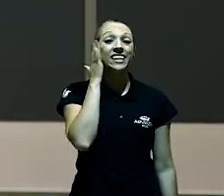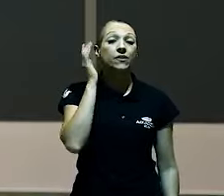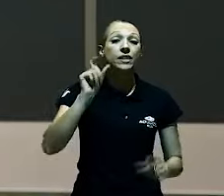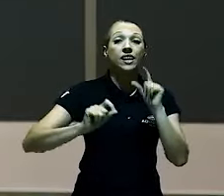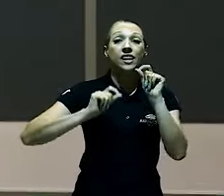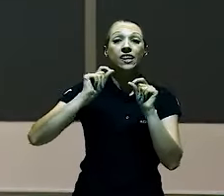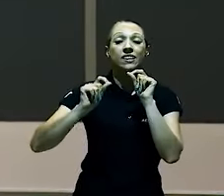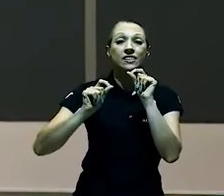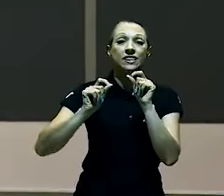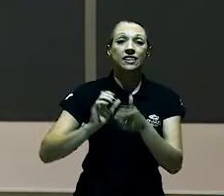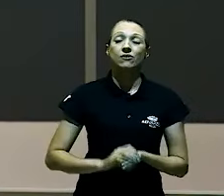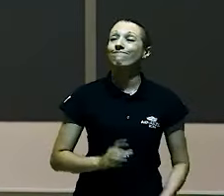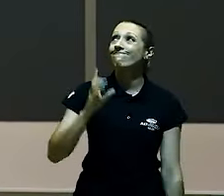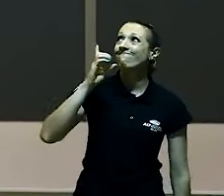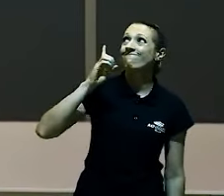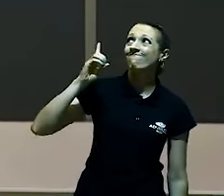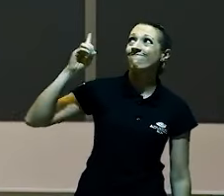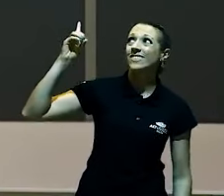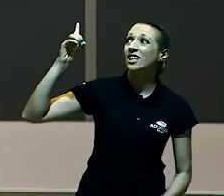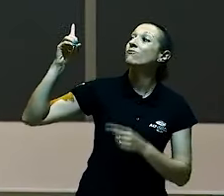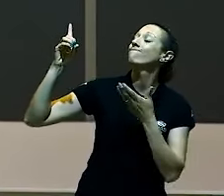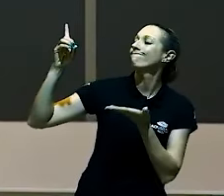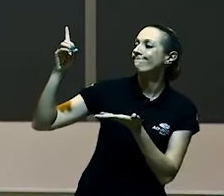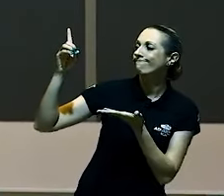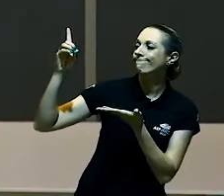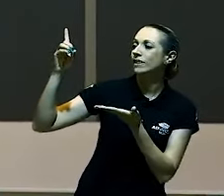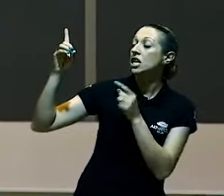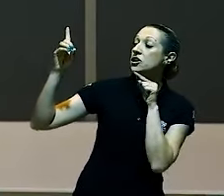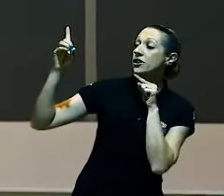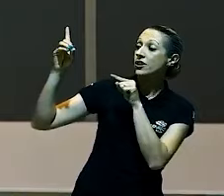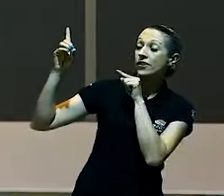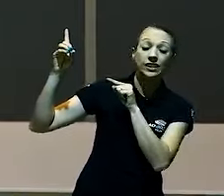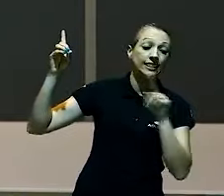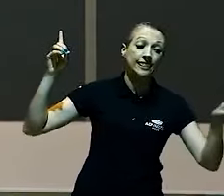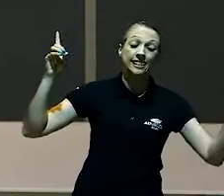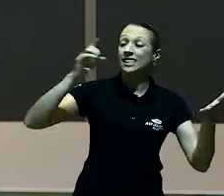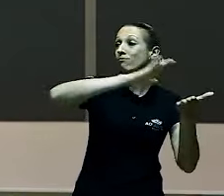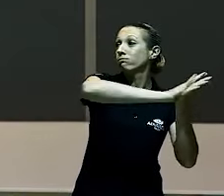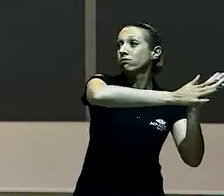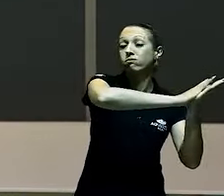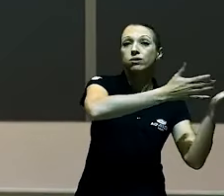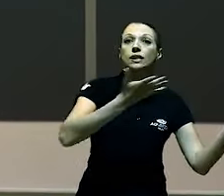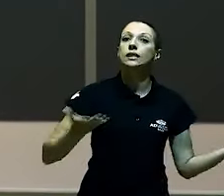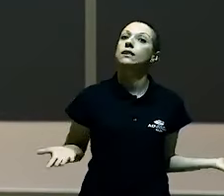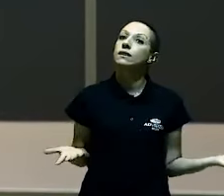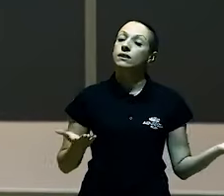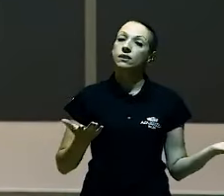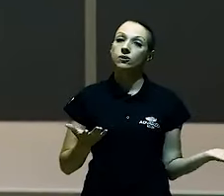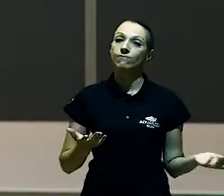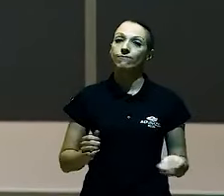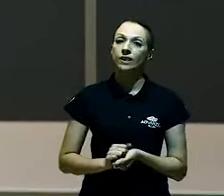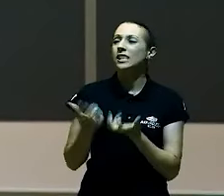do mal que promete fazer diante do quebrantamento de uma nação. É por isso que eu não queria vir, porque eu discordo da